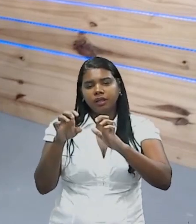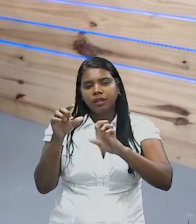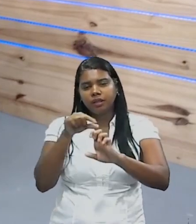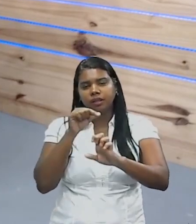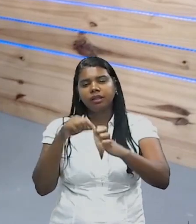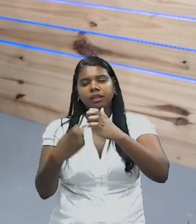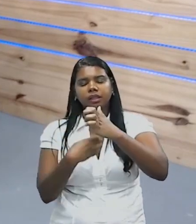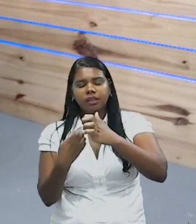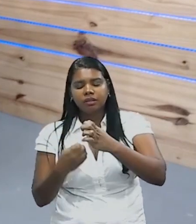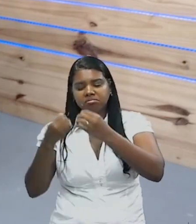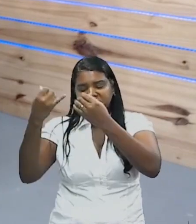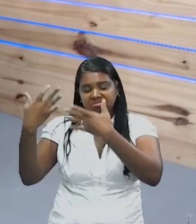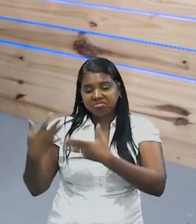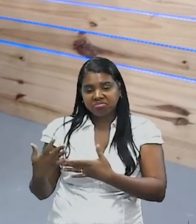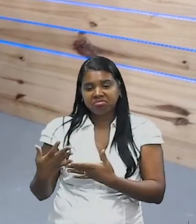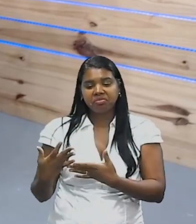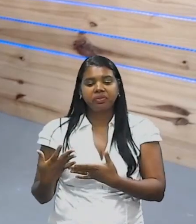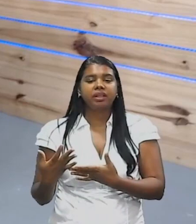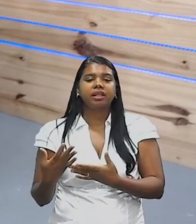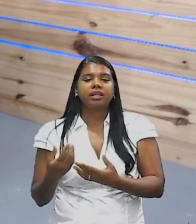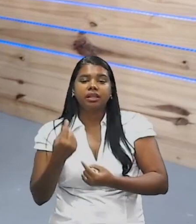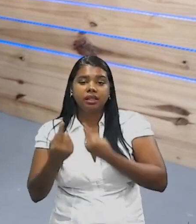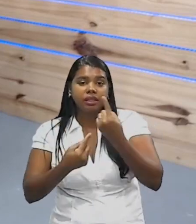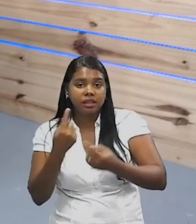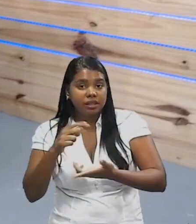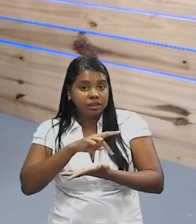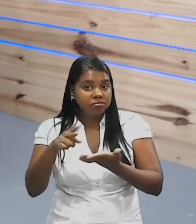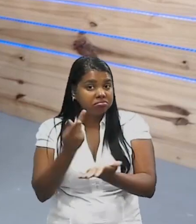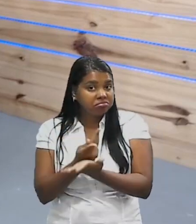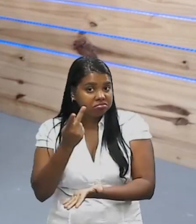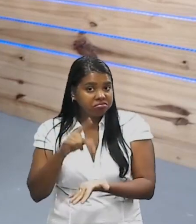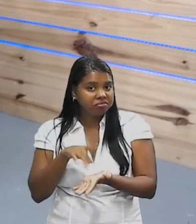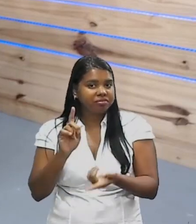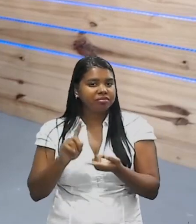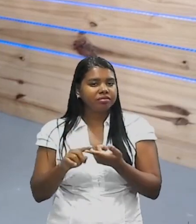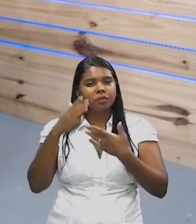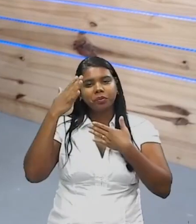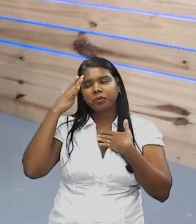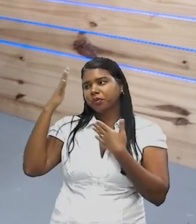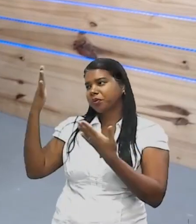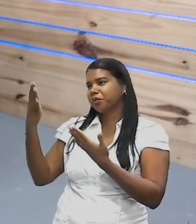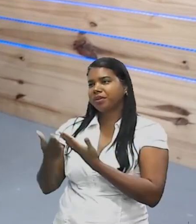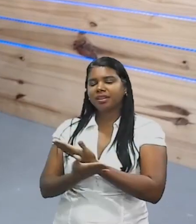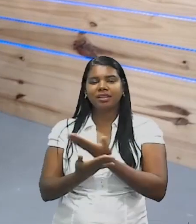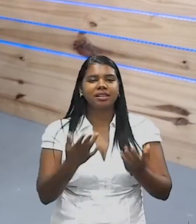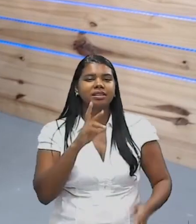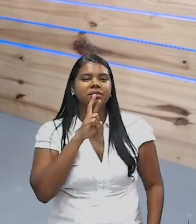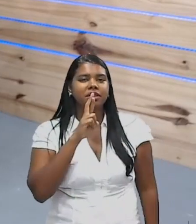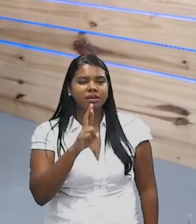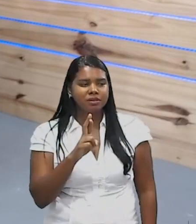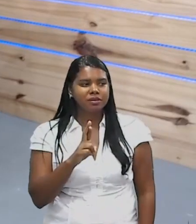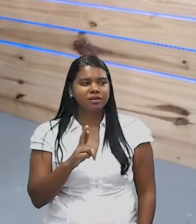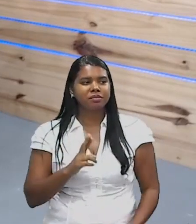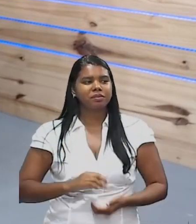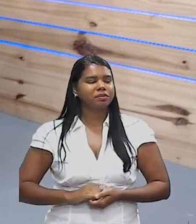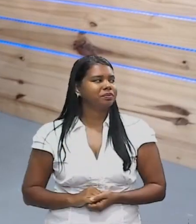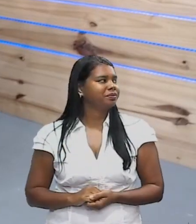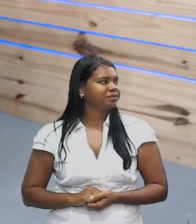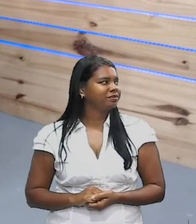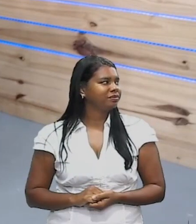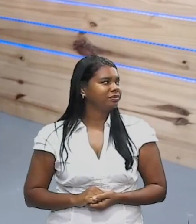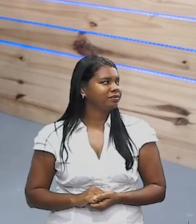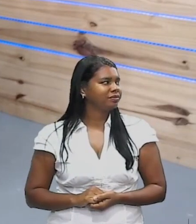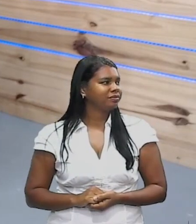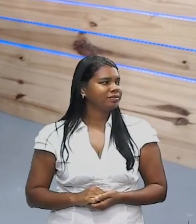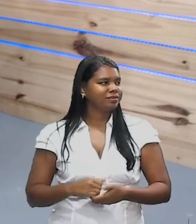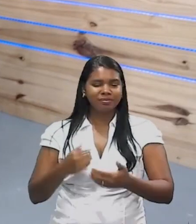custo realmente ele depende, né? Depende dessas variáveis. Quero muito agradecer pelas respostas, foi muito enriquecedor.